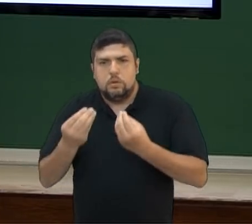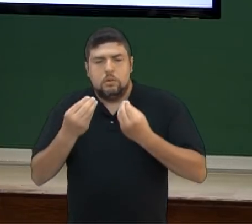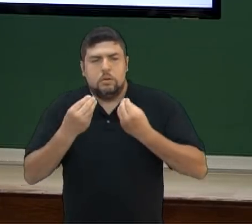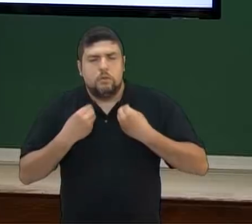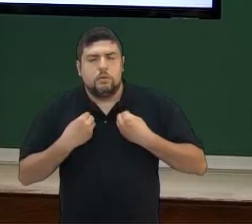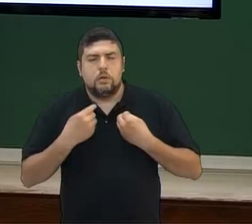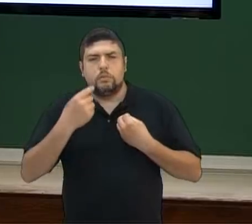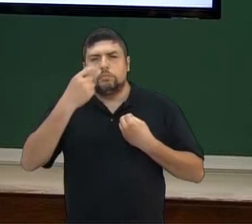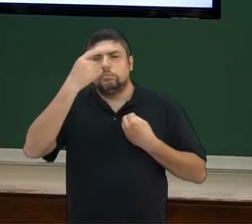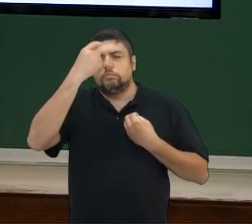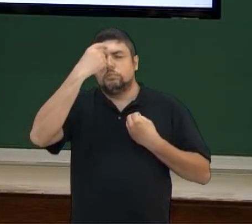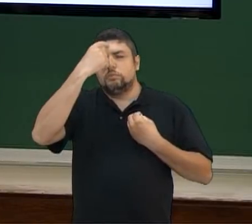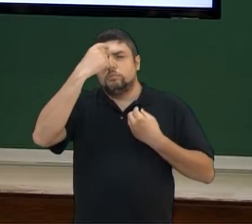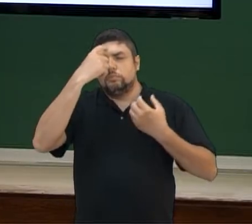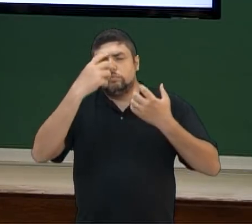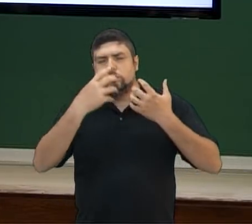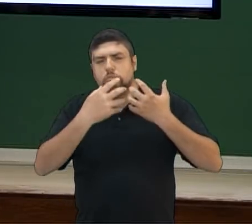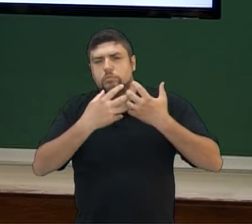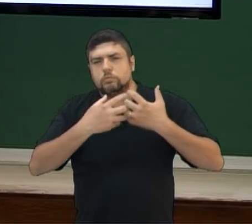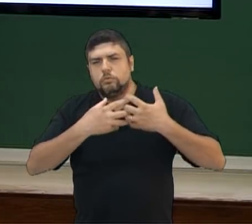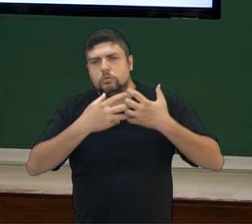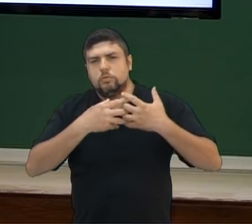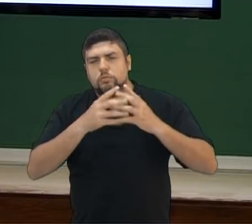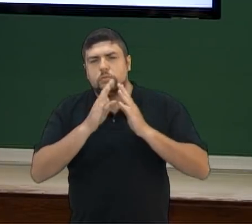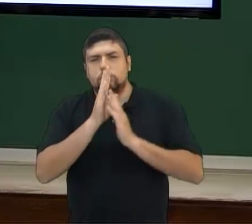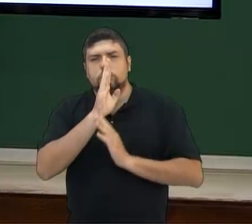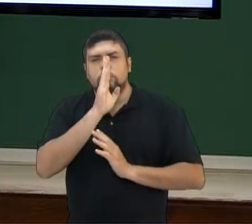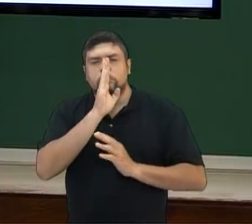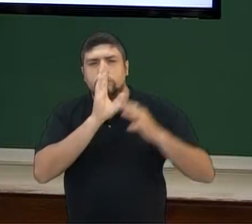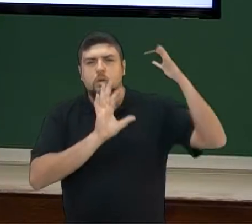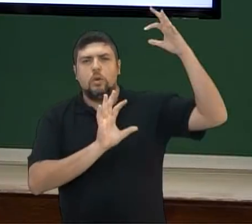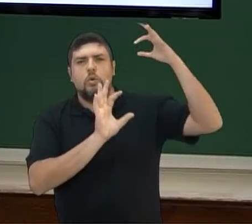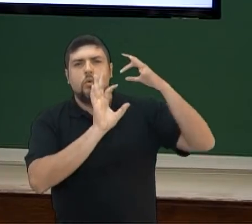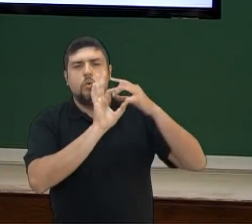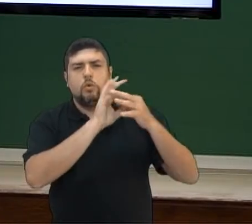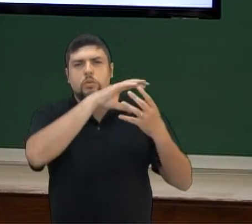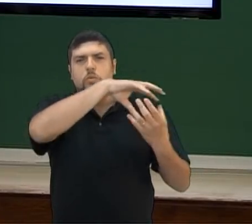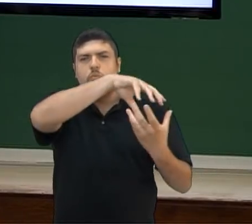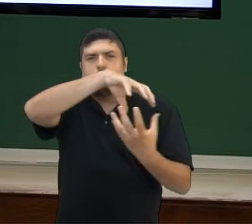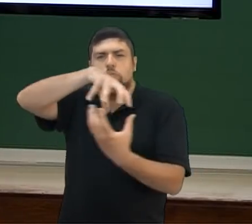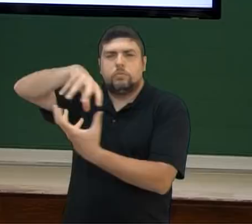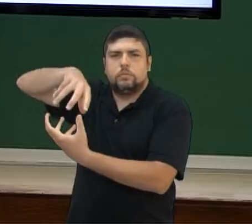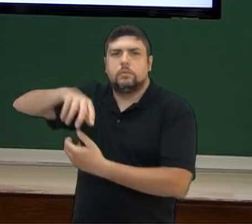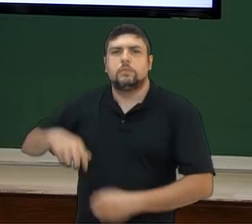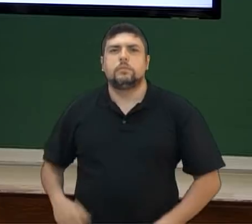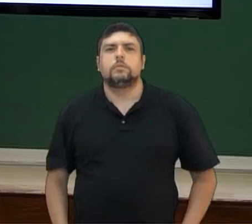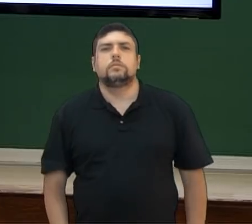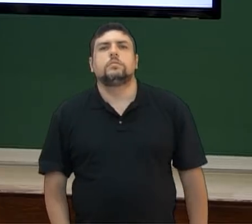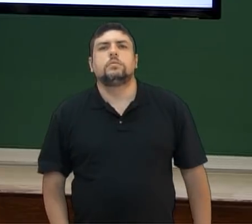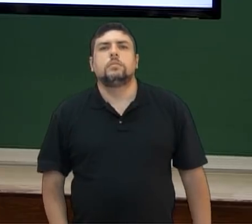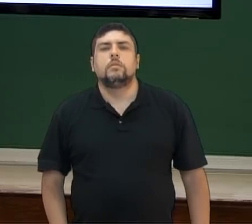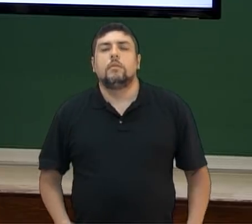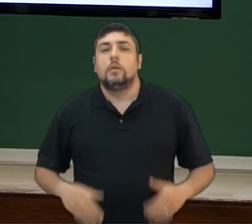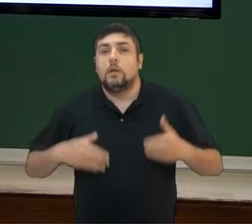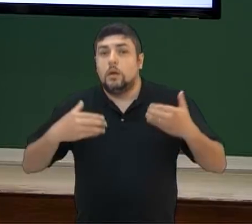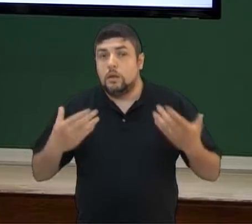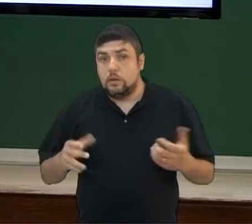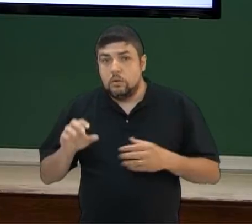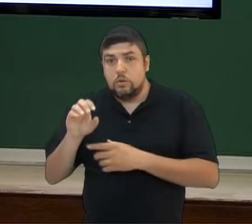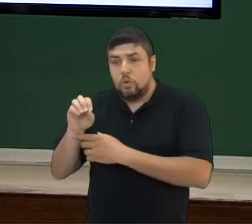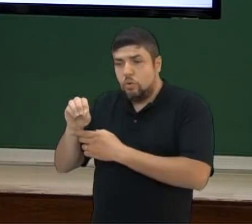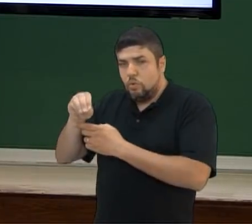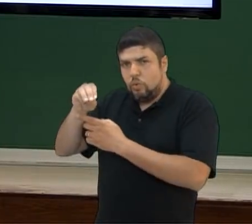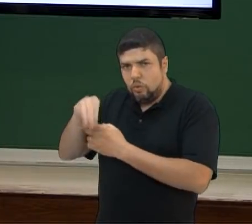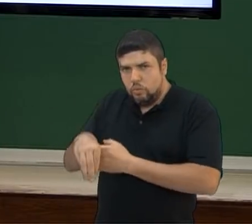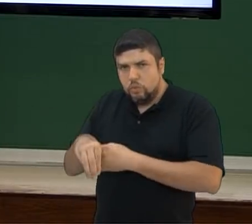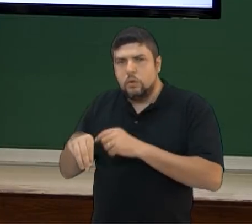e se conectar com o cosmos, com o universo. Ou seja, um mantra é um instrumento utilizado para direcionar o